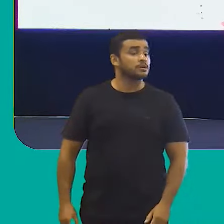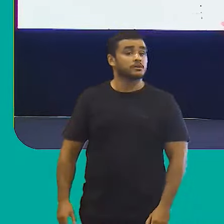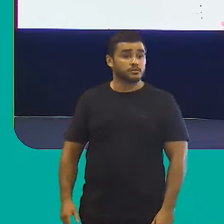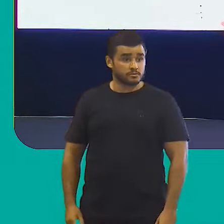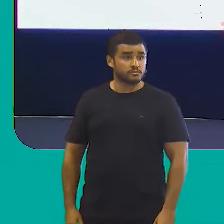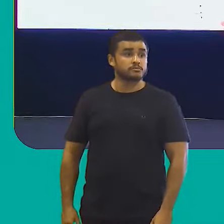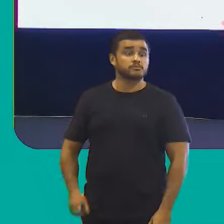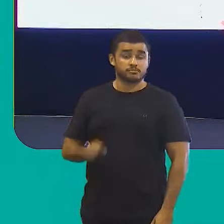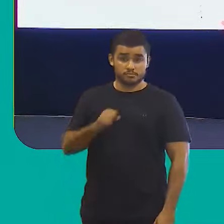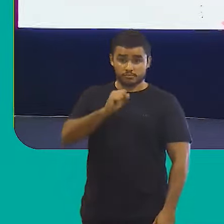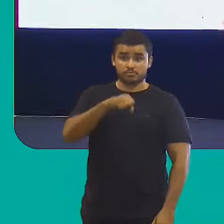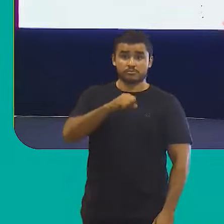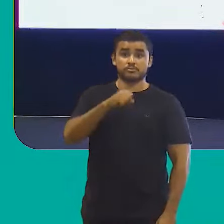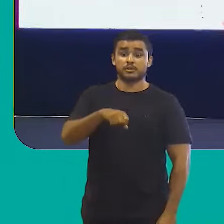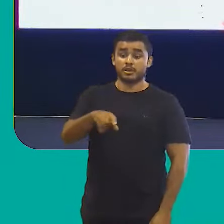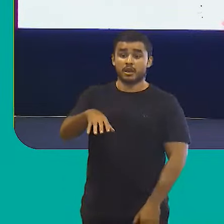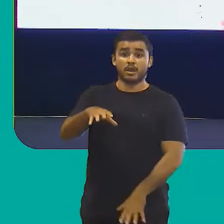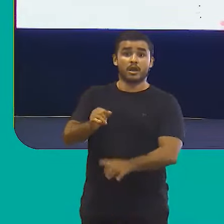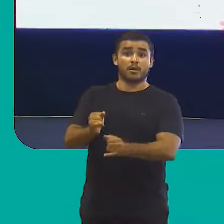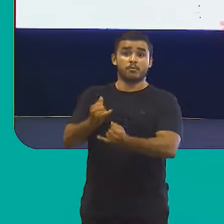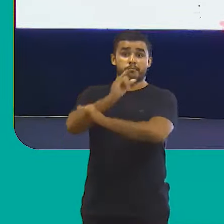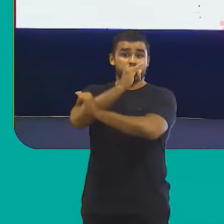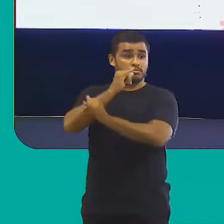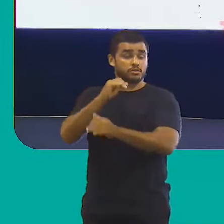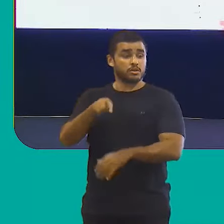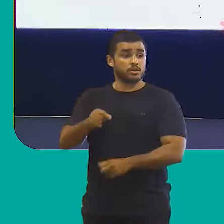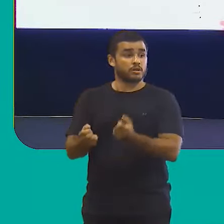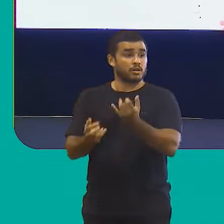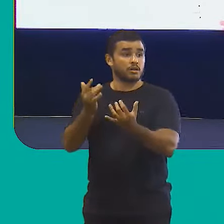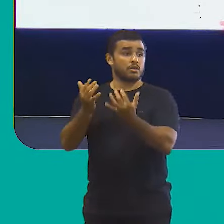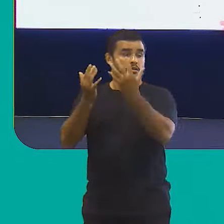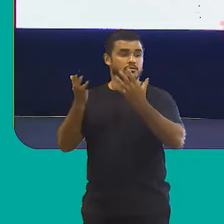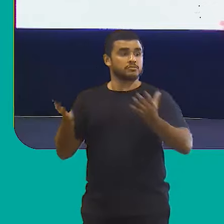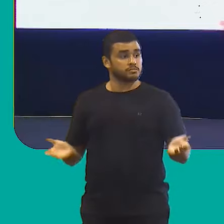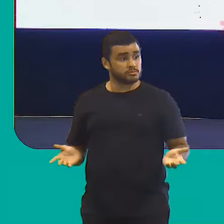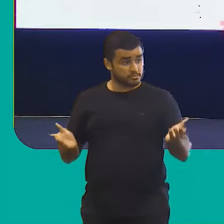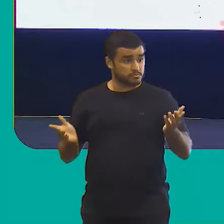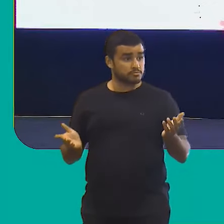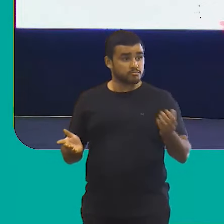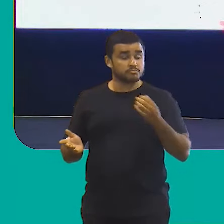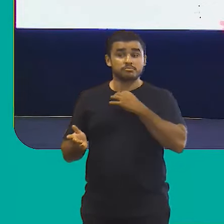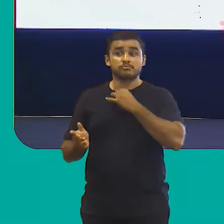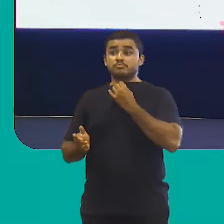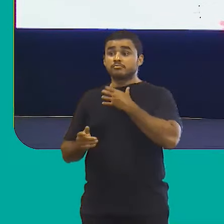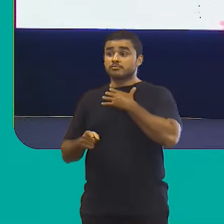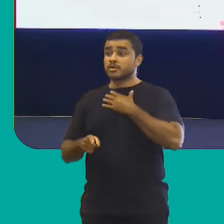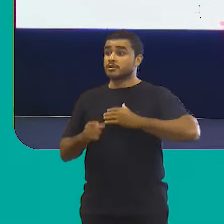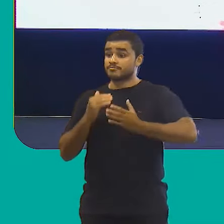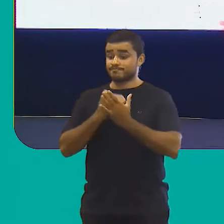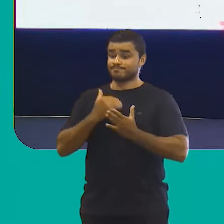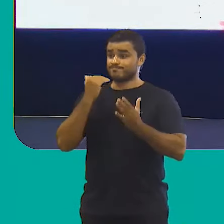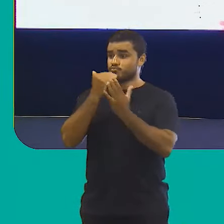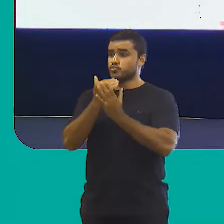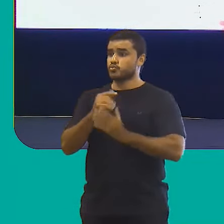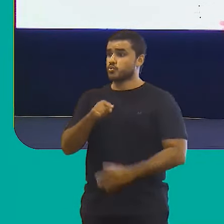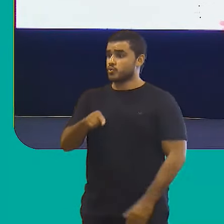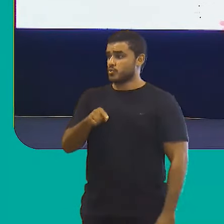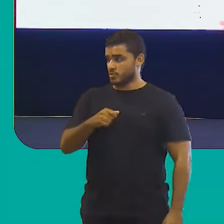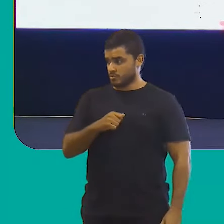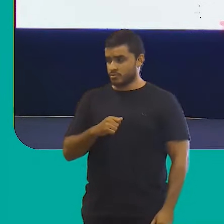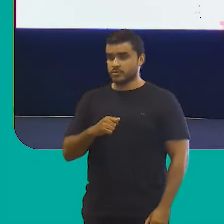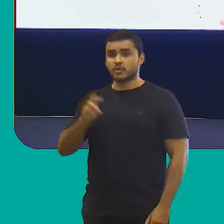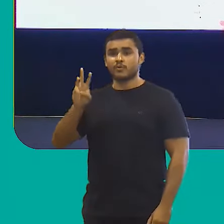Carrega? Ao ponto de pegar fogo, né? Porque ali é uma potência muito grande. O seu celular não foi feito